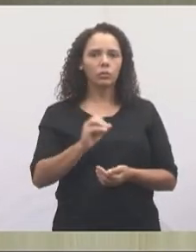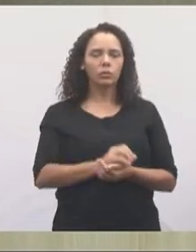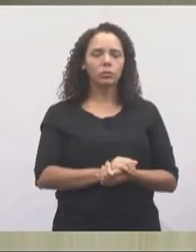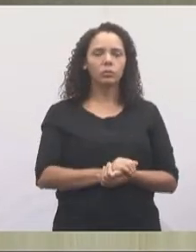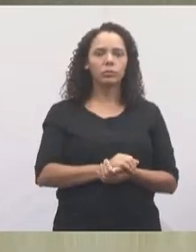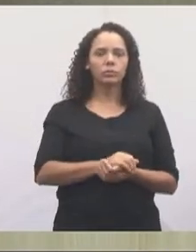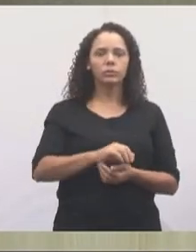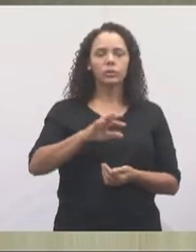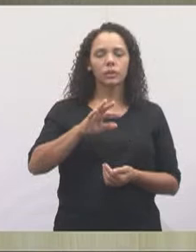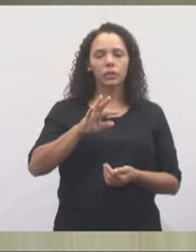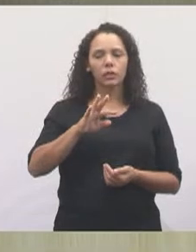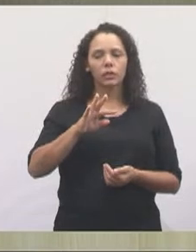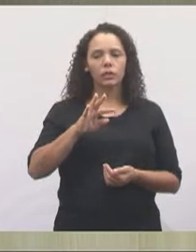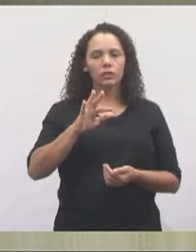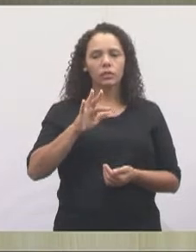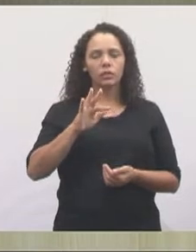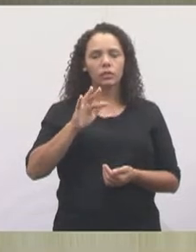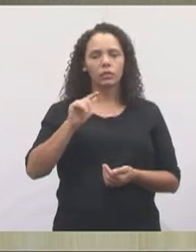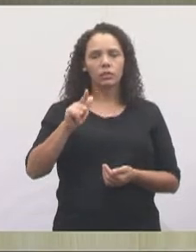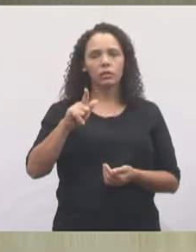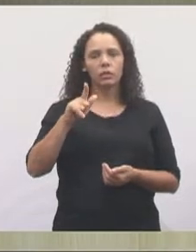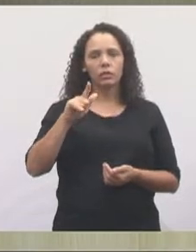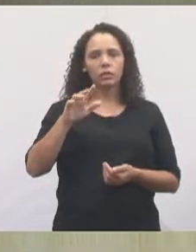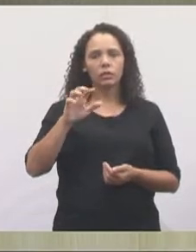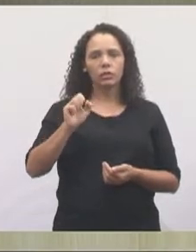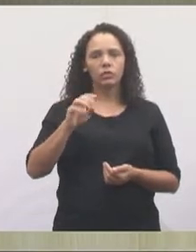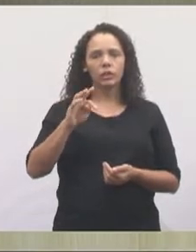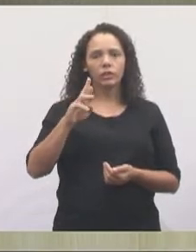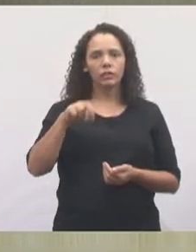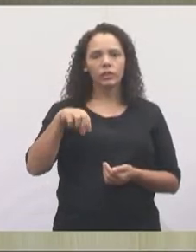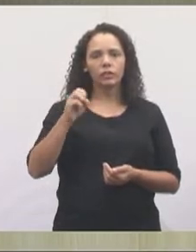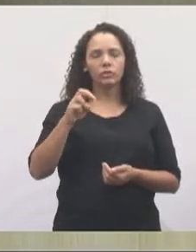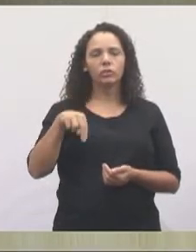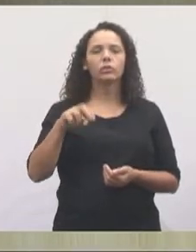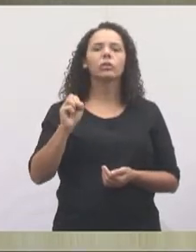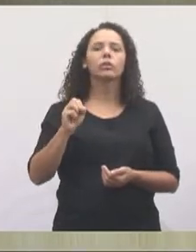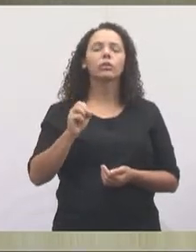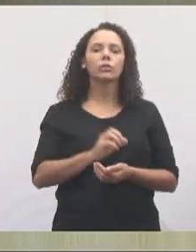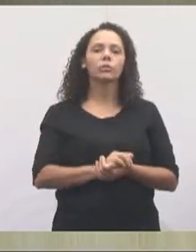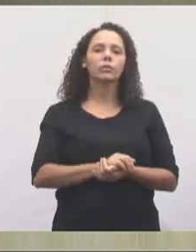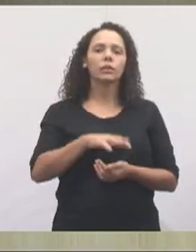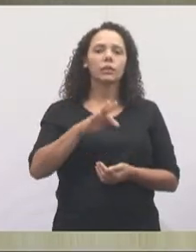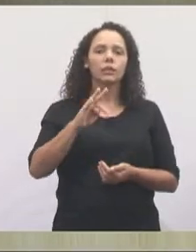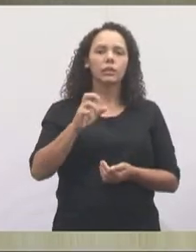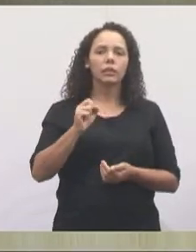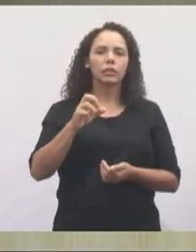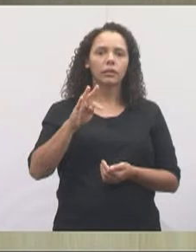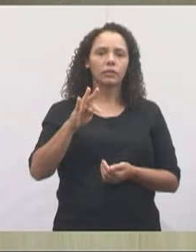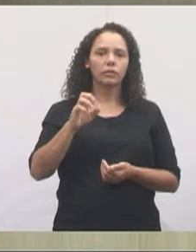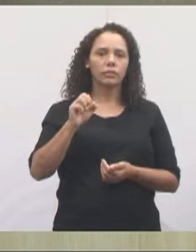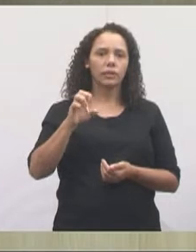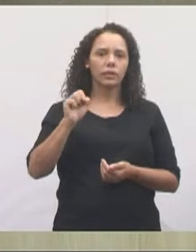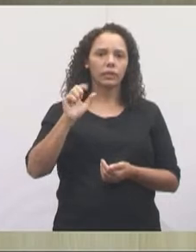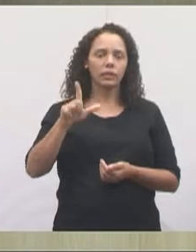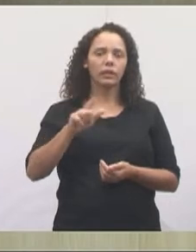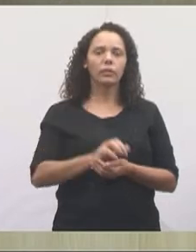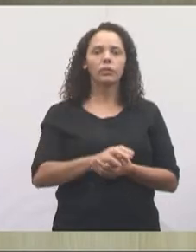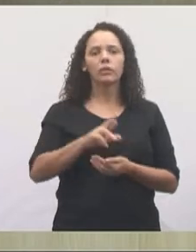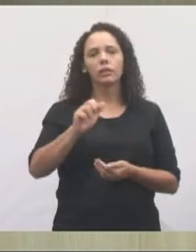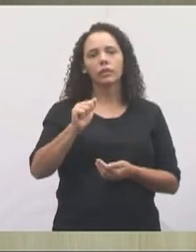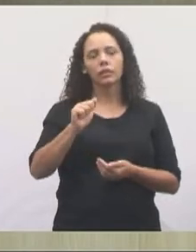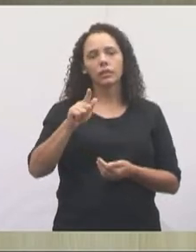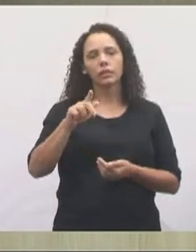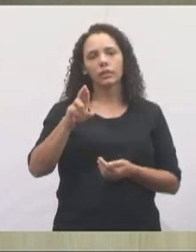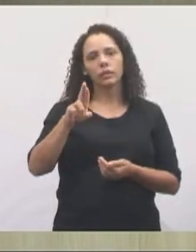vogal Osvaldo Aparecido da Silva vogal Rafael Jorge Pereira vogal Raquel da Silva vogal